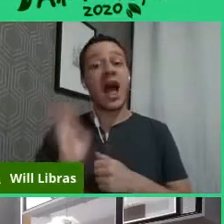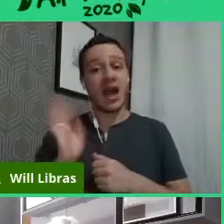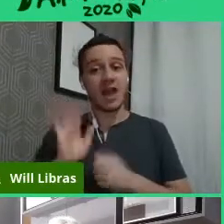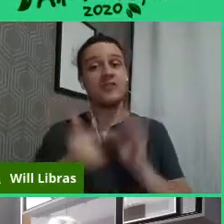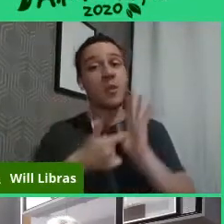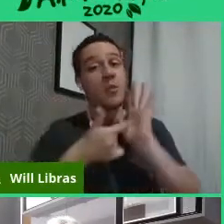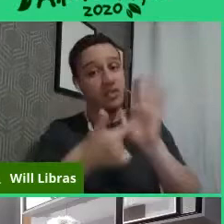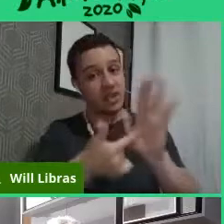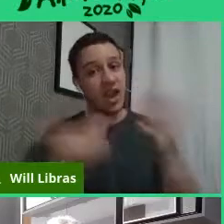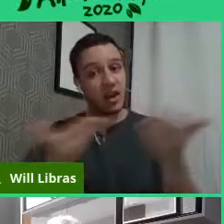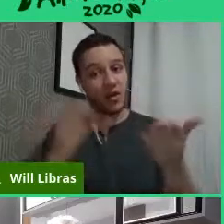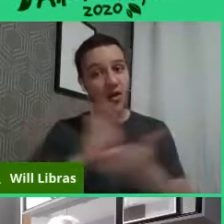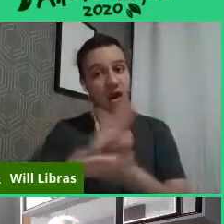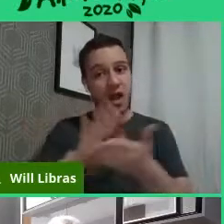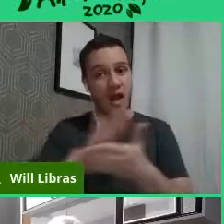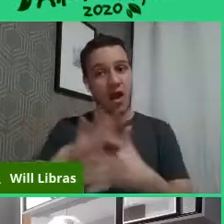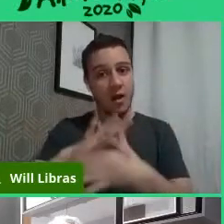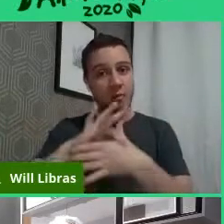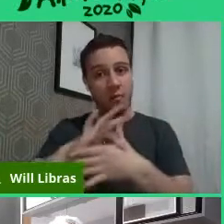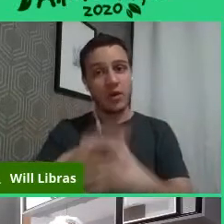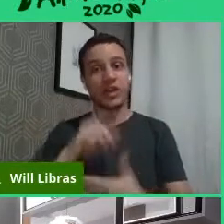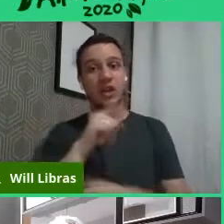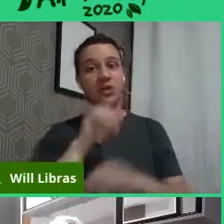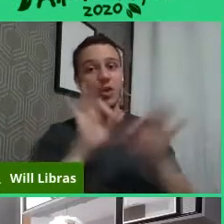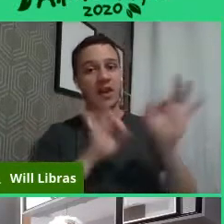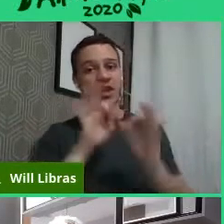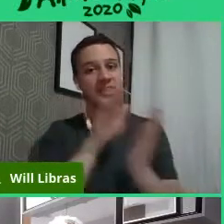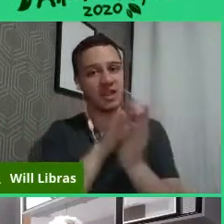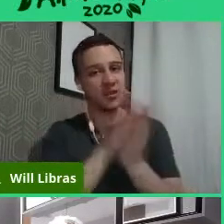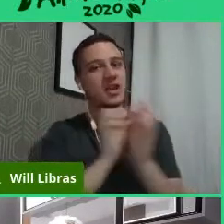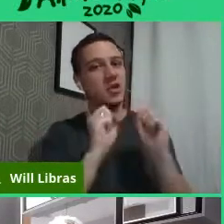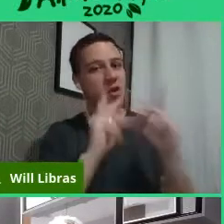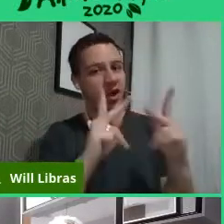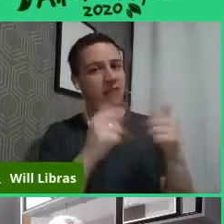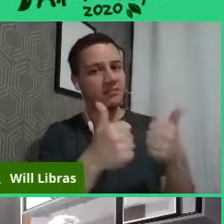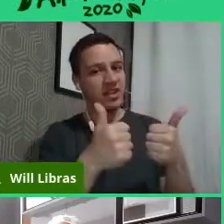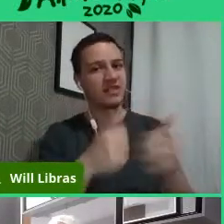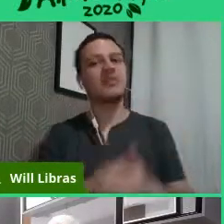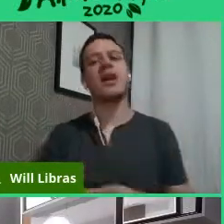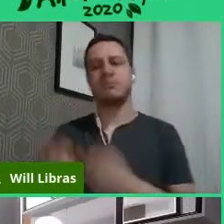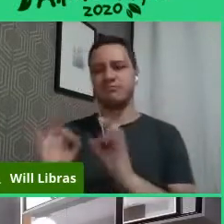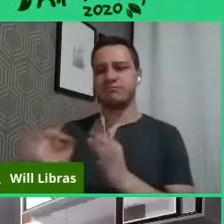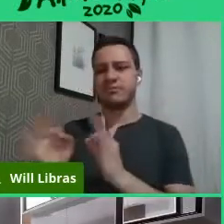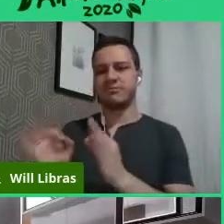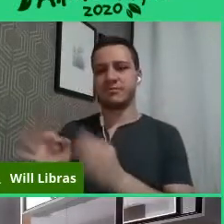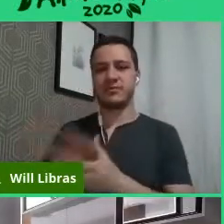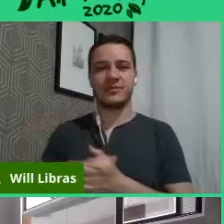vou ir mostrando, então, as minhas almôndegas aqui, enquanto tu vai montando o sanduíche, então.